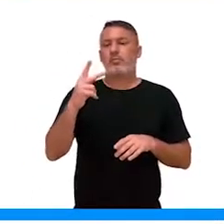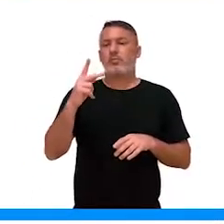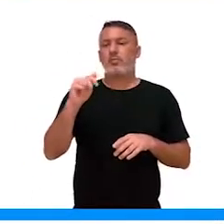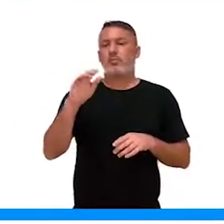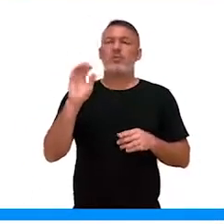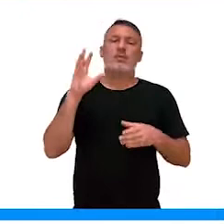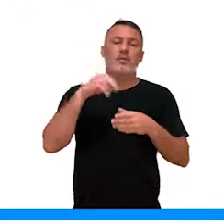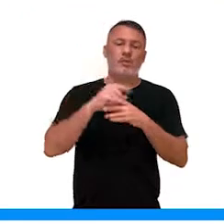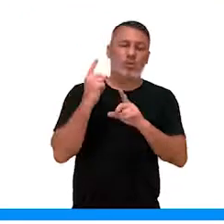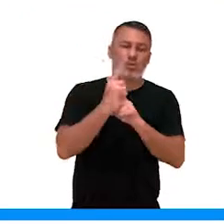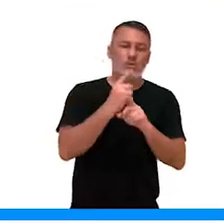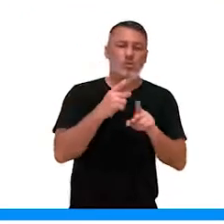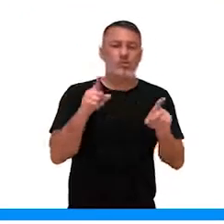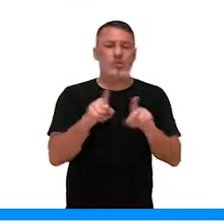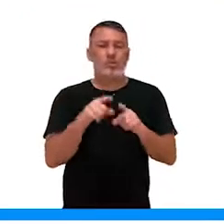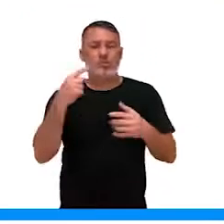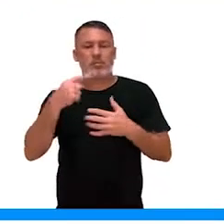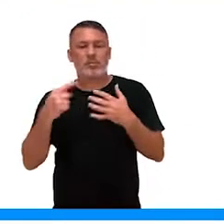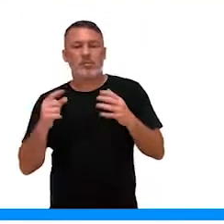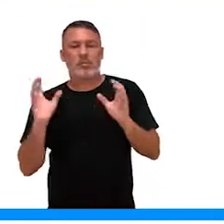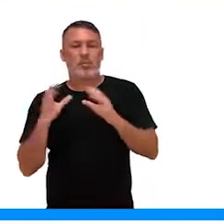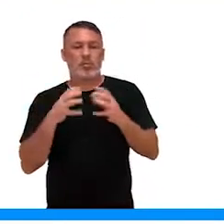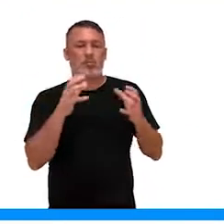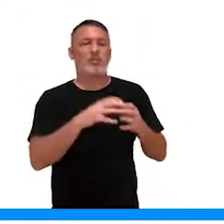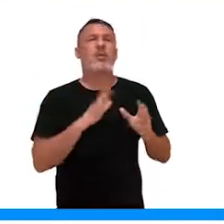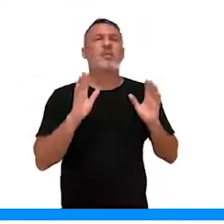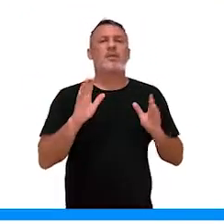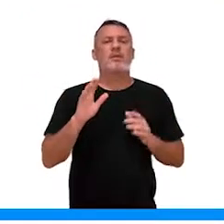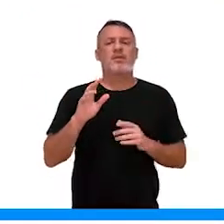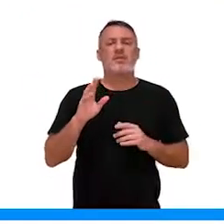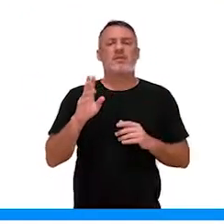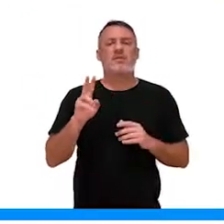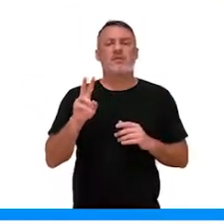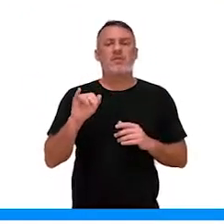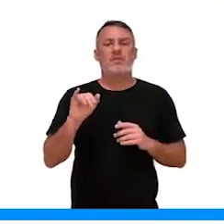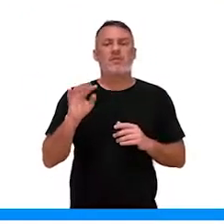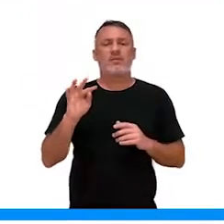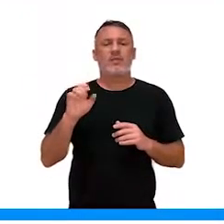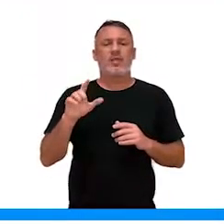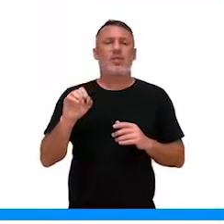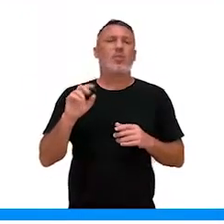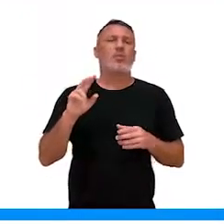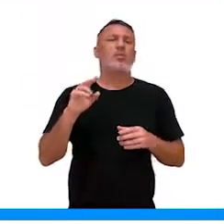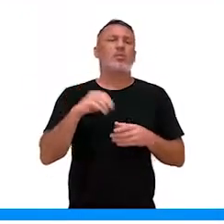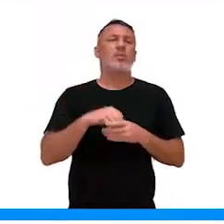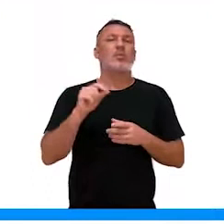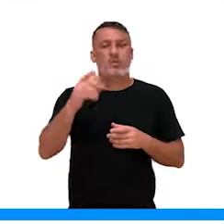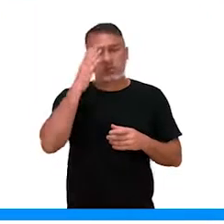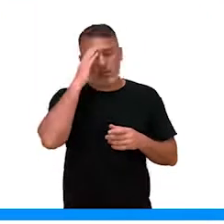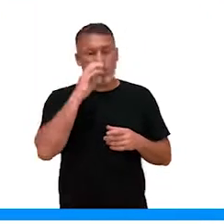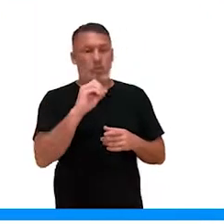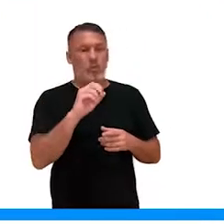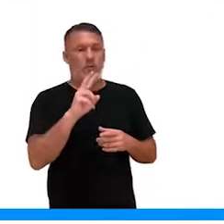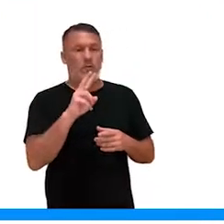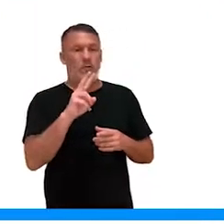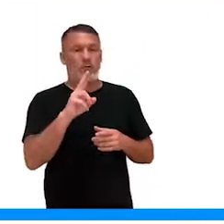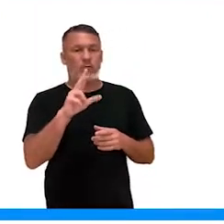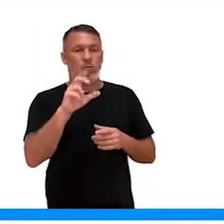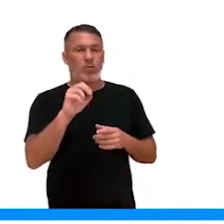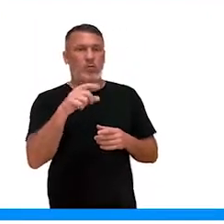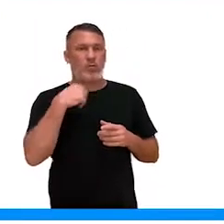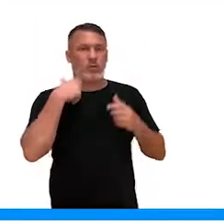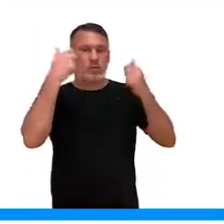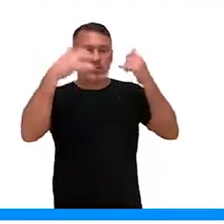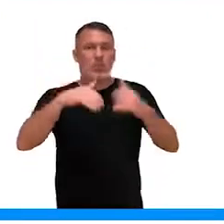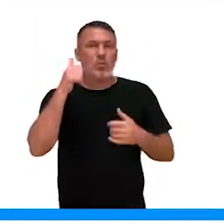são encontrados aí também nos equinodermos e protocordados. O que seria vitelo? Meninos, o nosso óvulo,